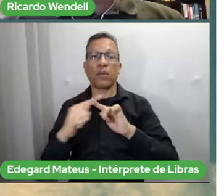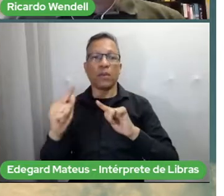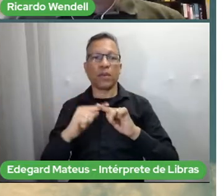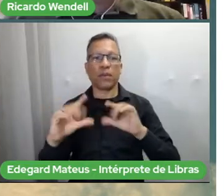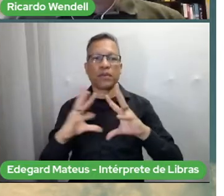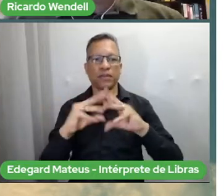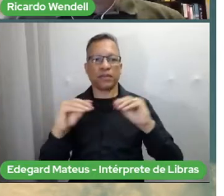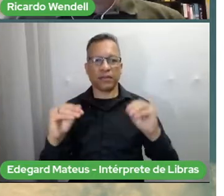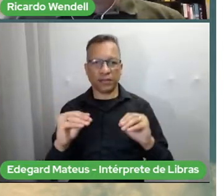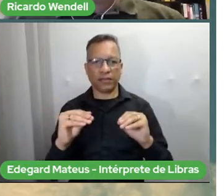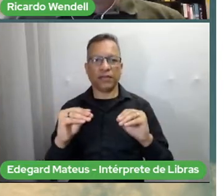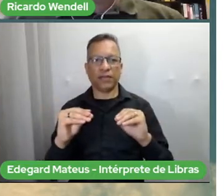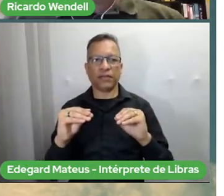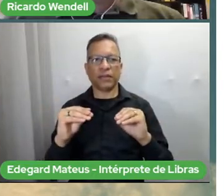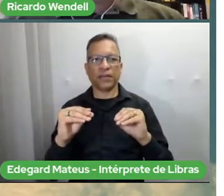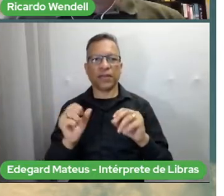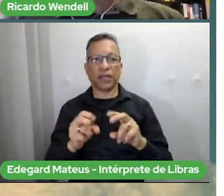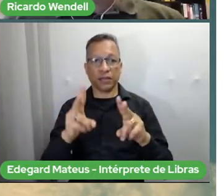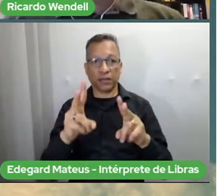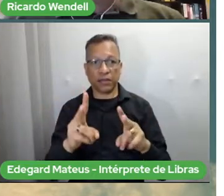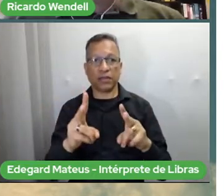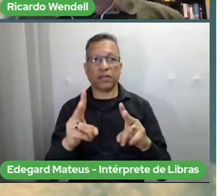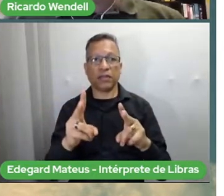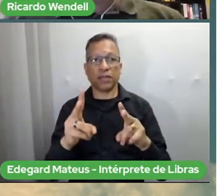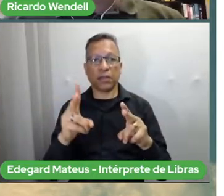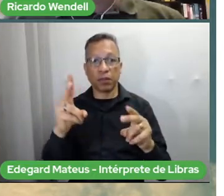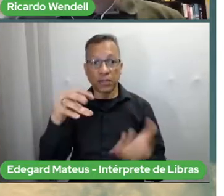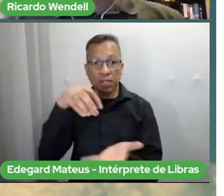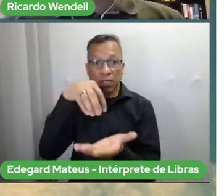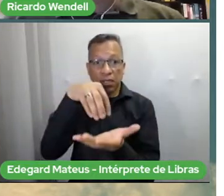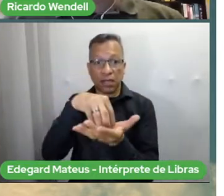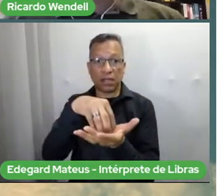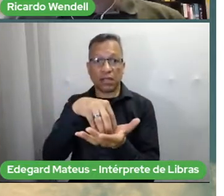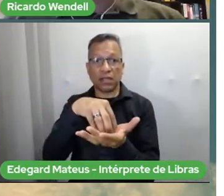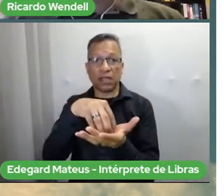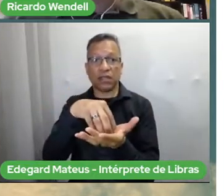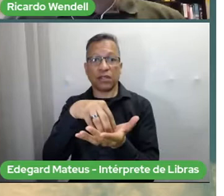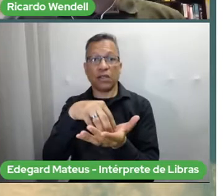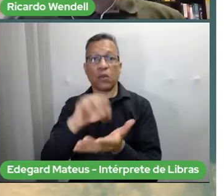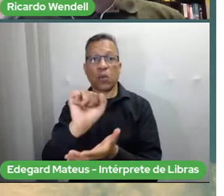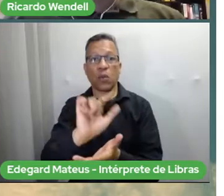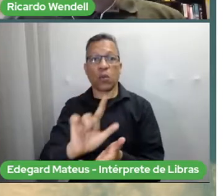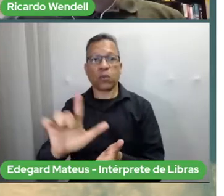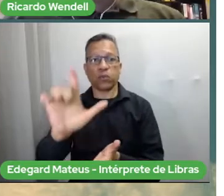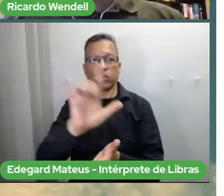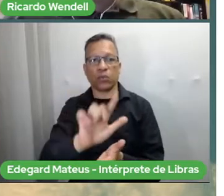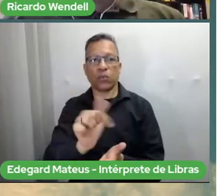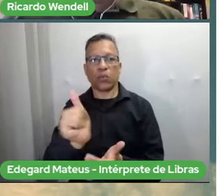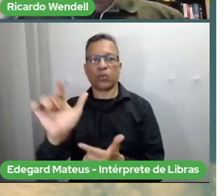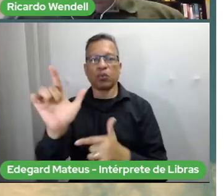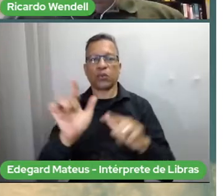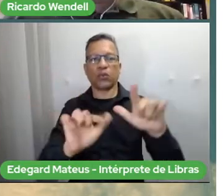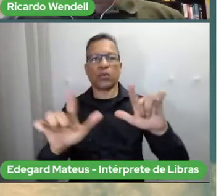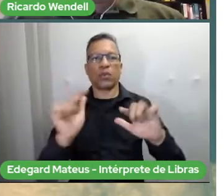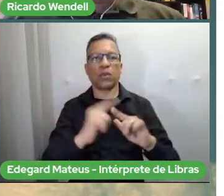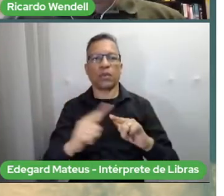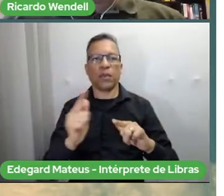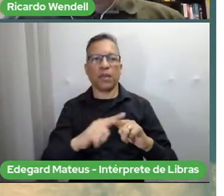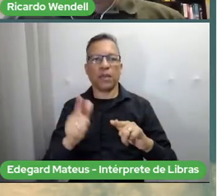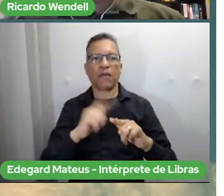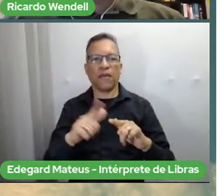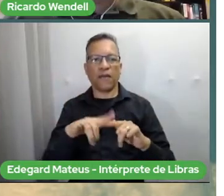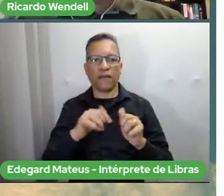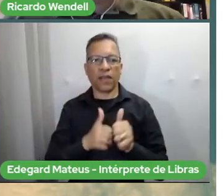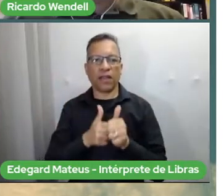uma vez que isso esteja centralizado, obviamente outros problemas vão vir na sequência.